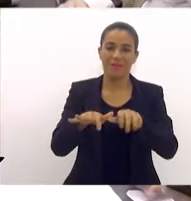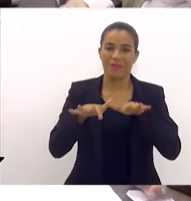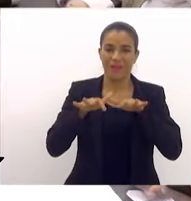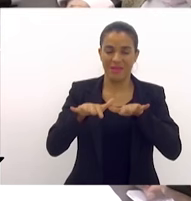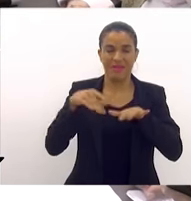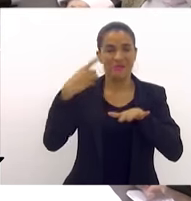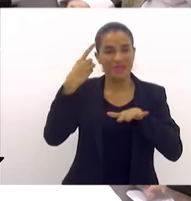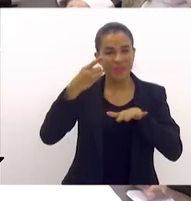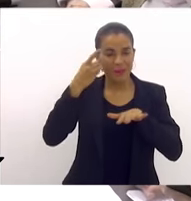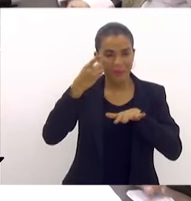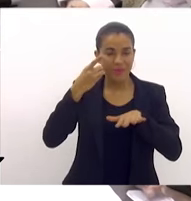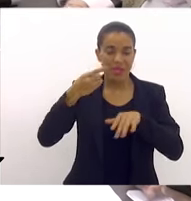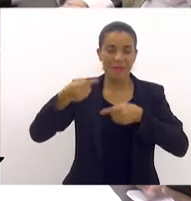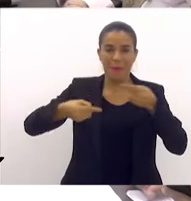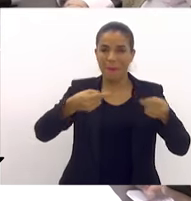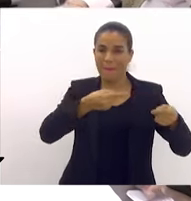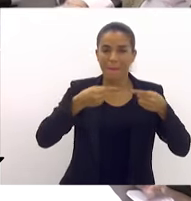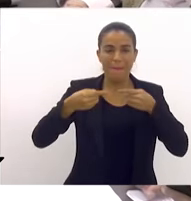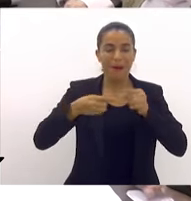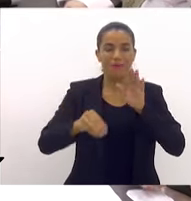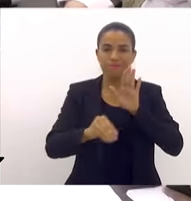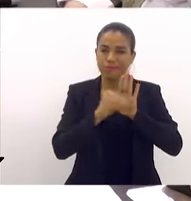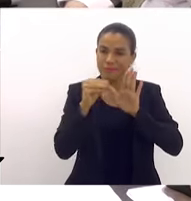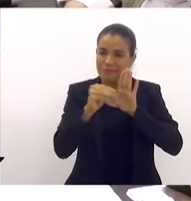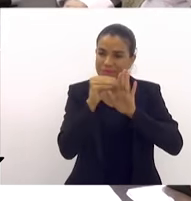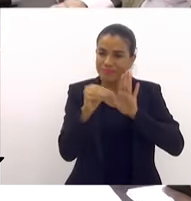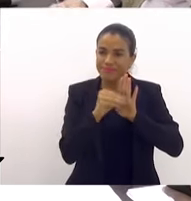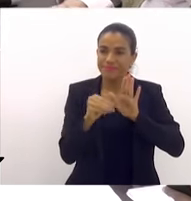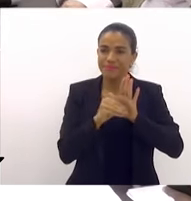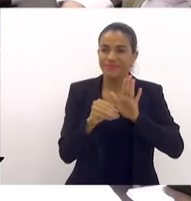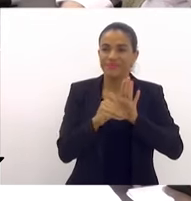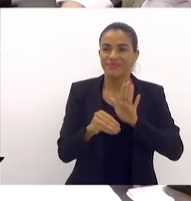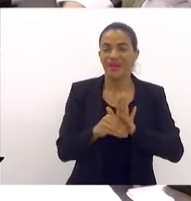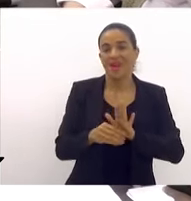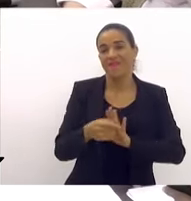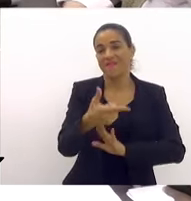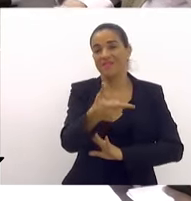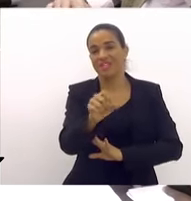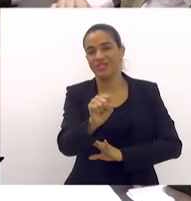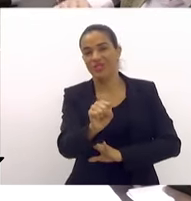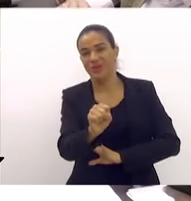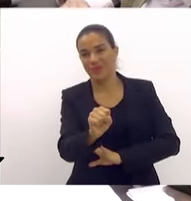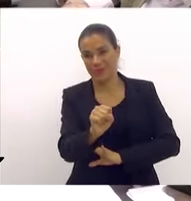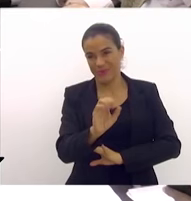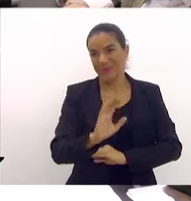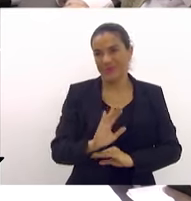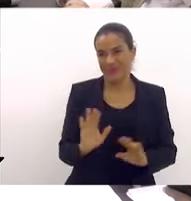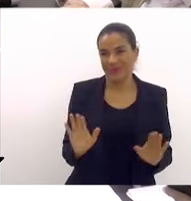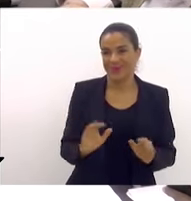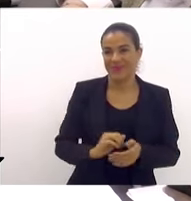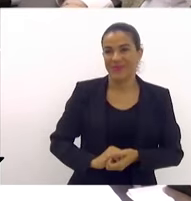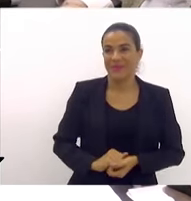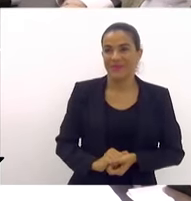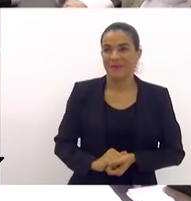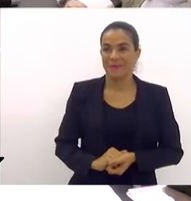tem emenda. Não havendo... No plenário, o deputado Cozzolino vai emendar para 28.35.